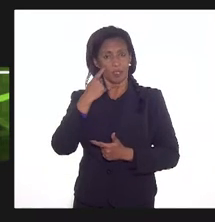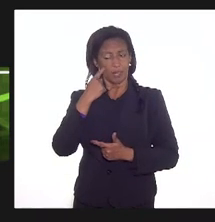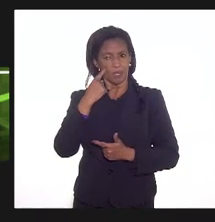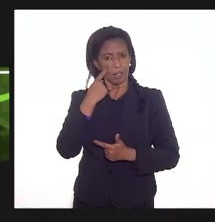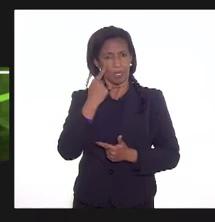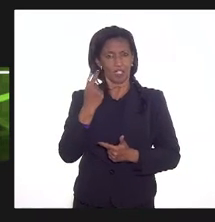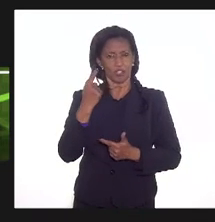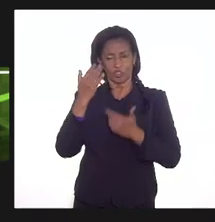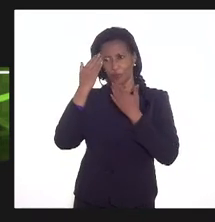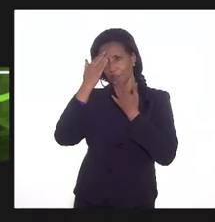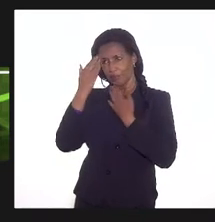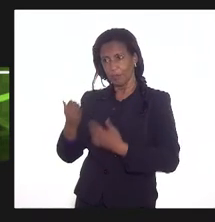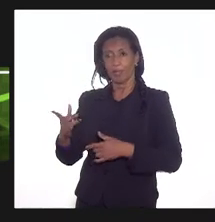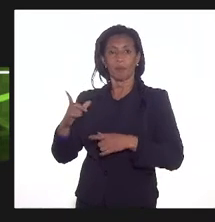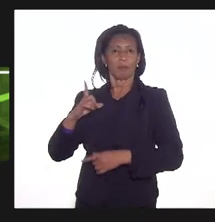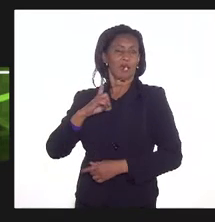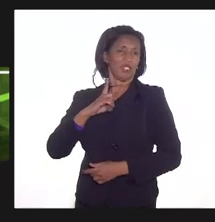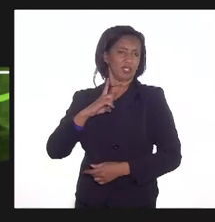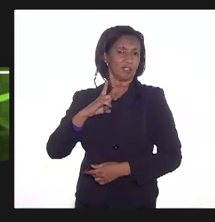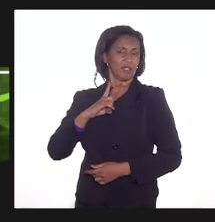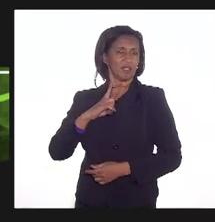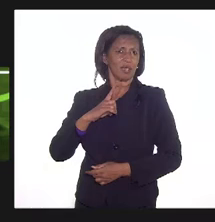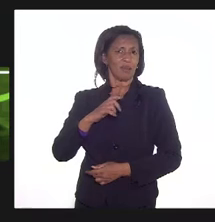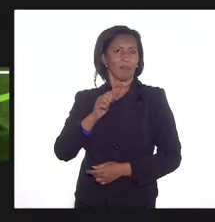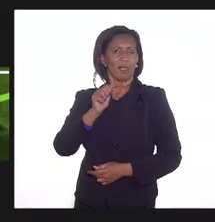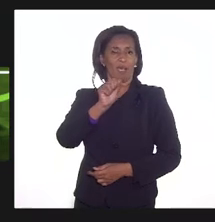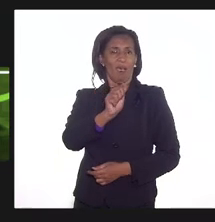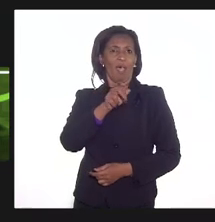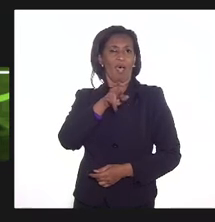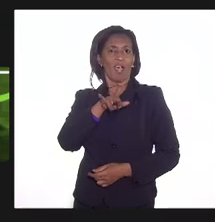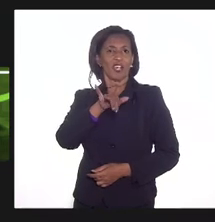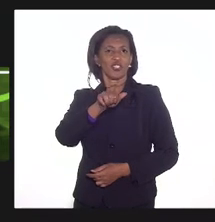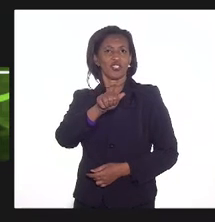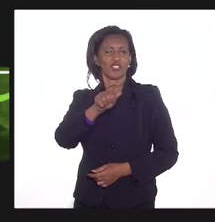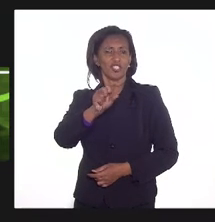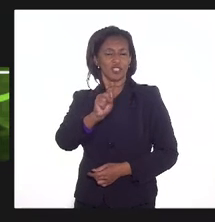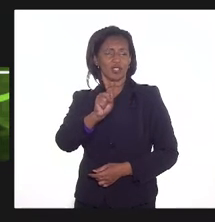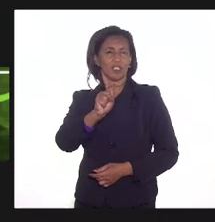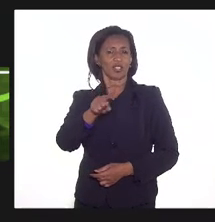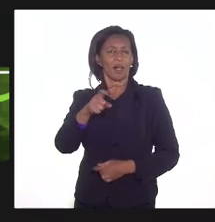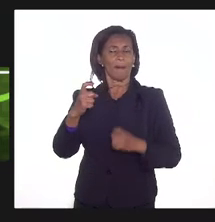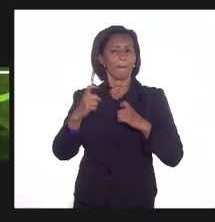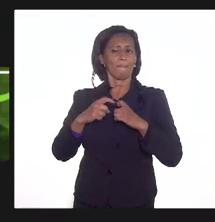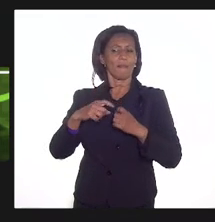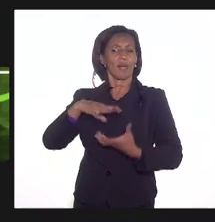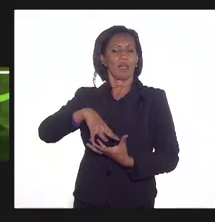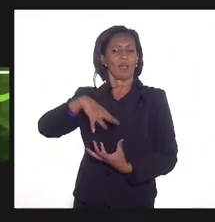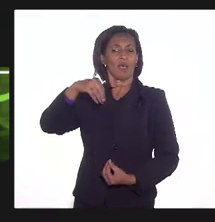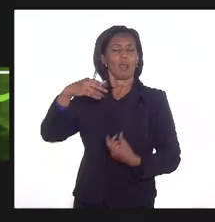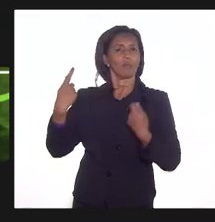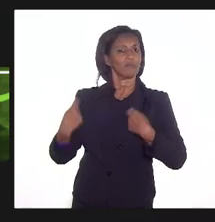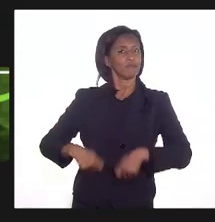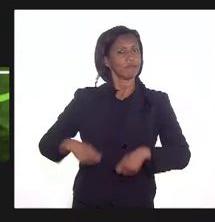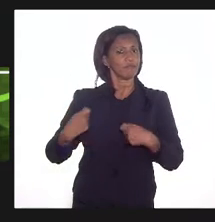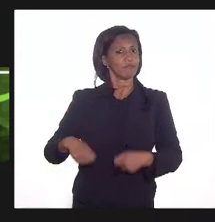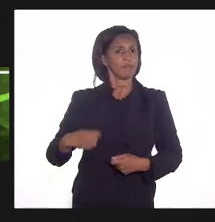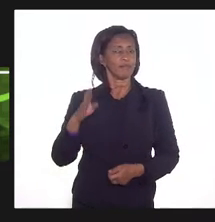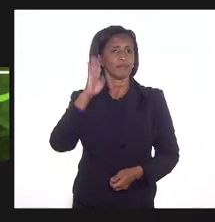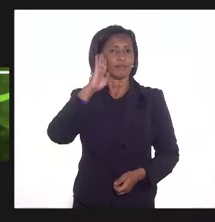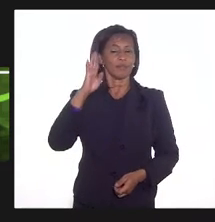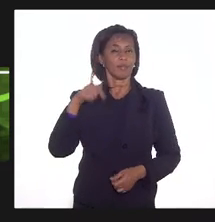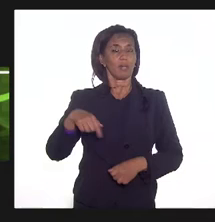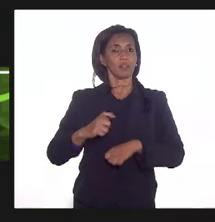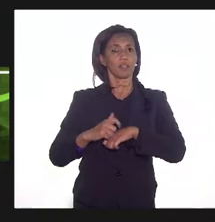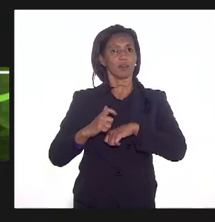mas nós temos os artistas que são os médicos de almas que são de extrema necessidade principalmente